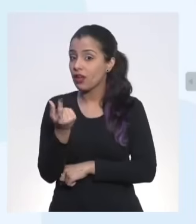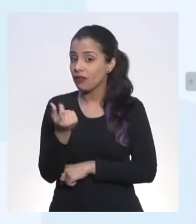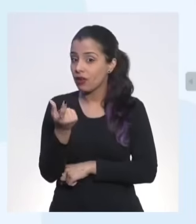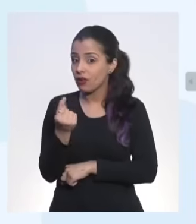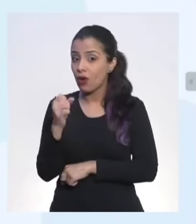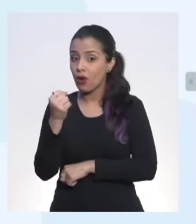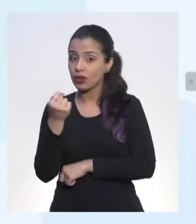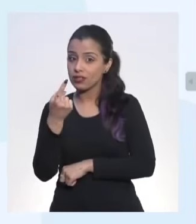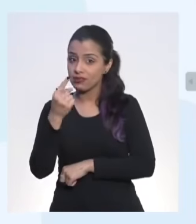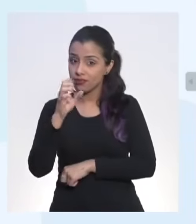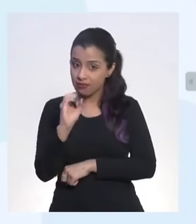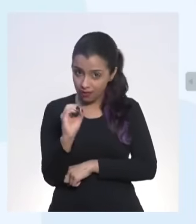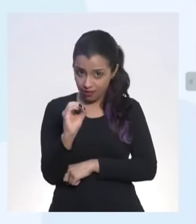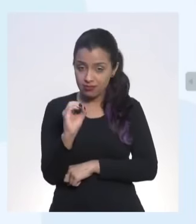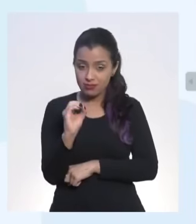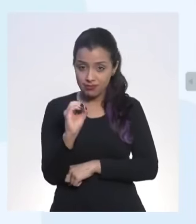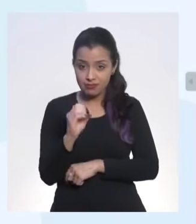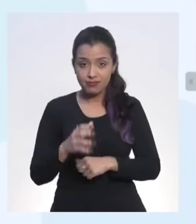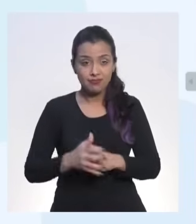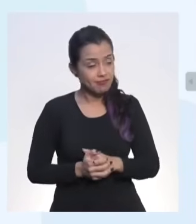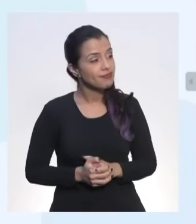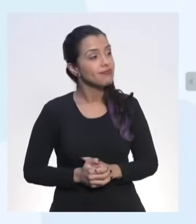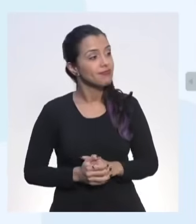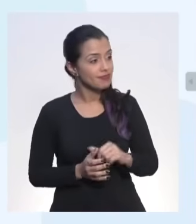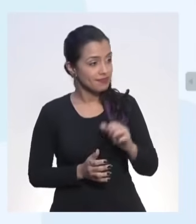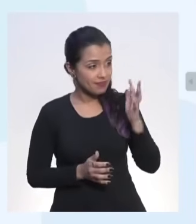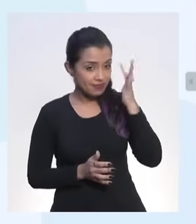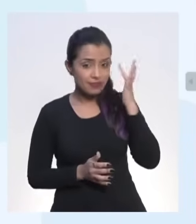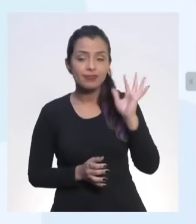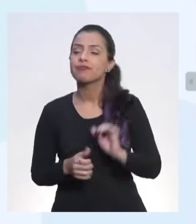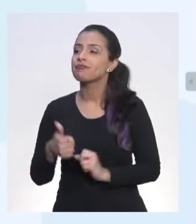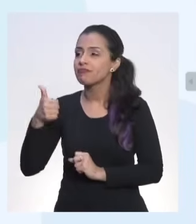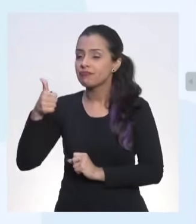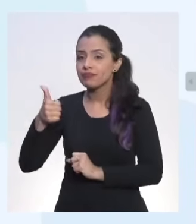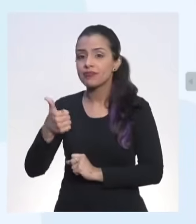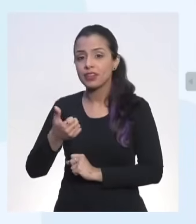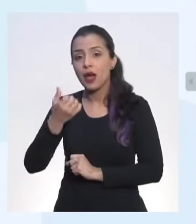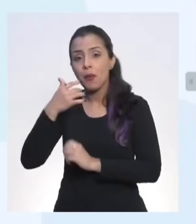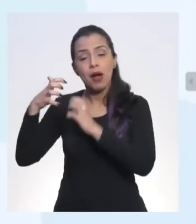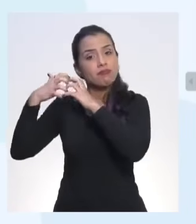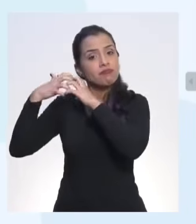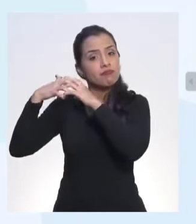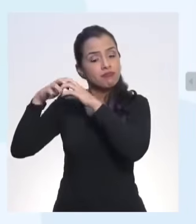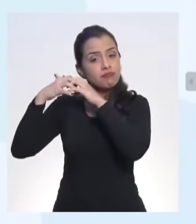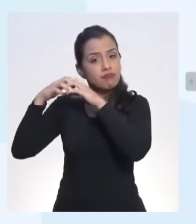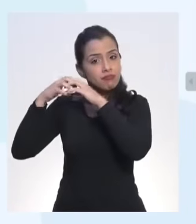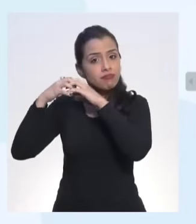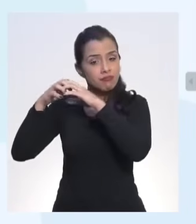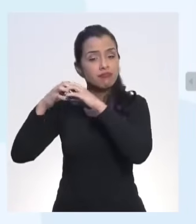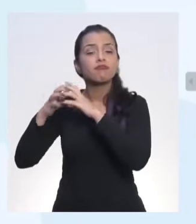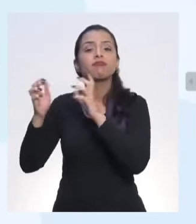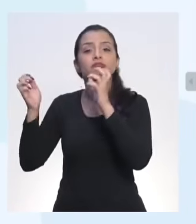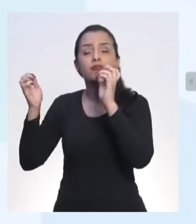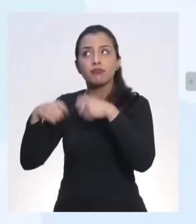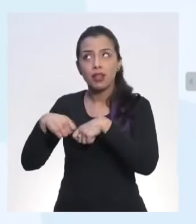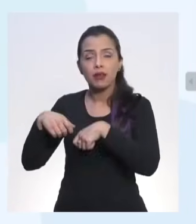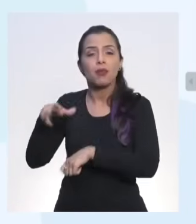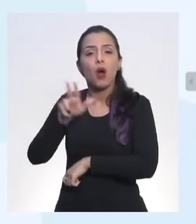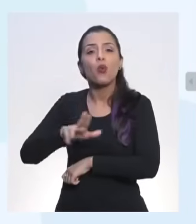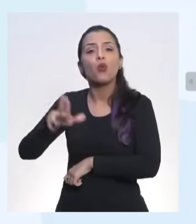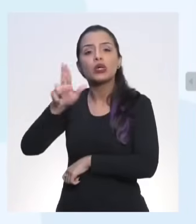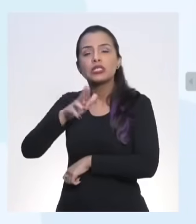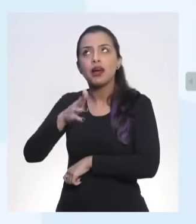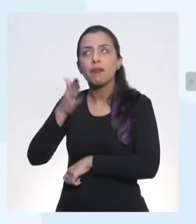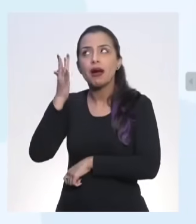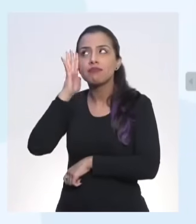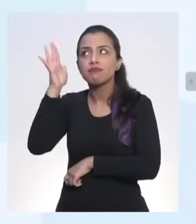810, né, Ale? Exatamente. Esse é um dos raciocínios que podem ser utilizados